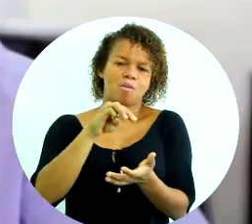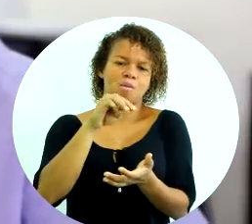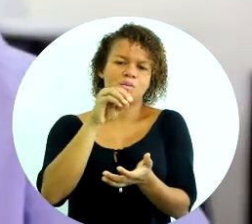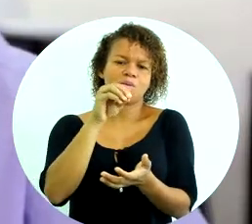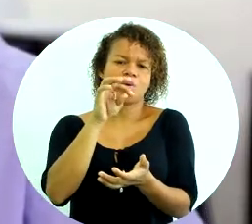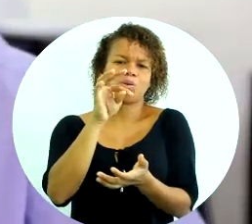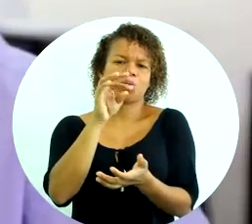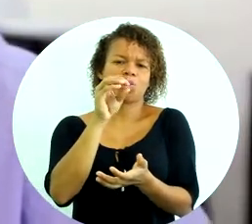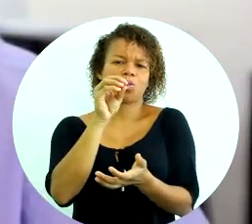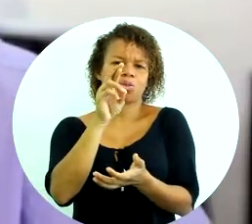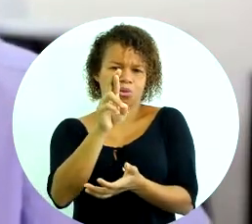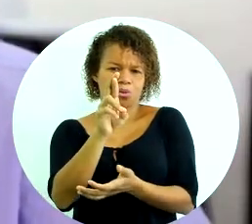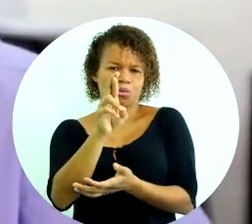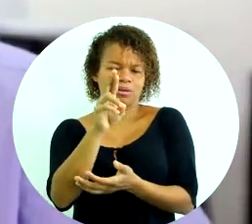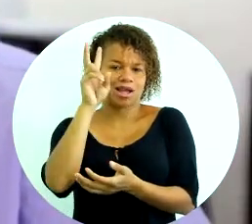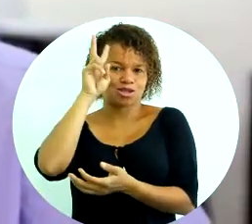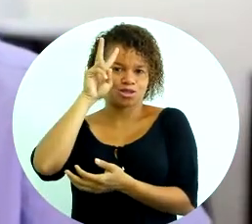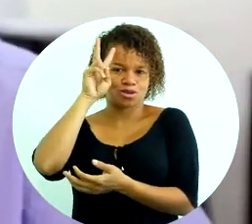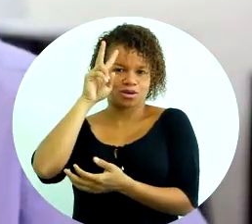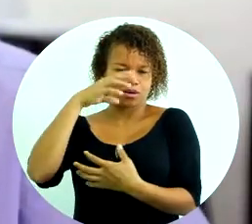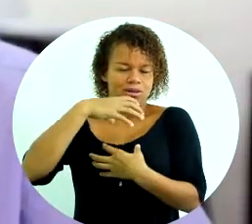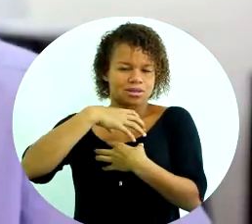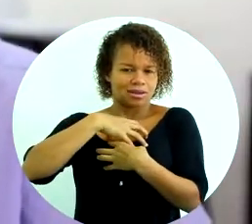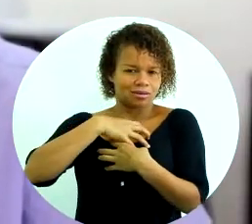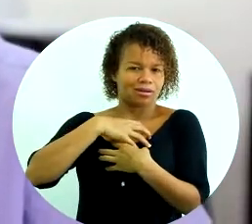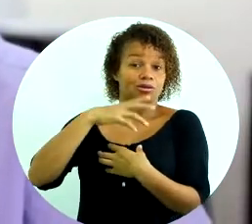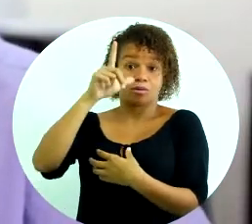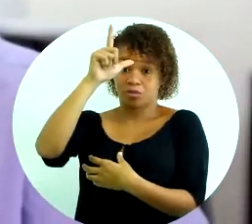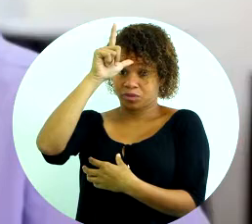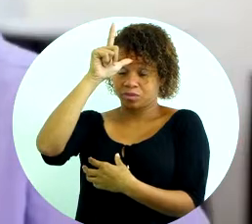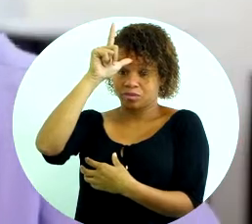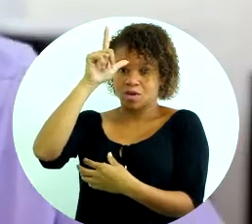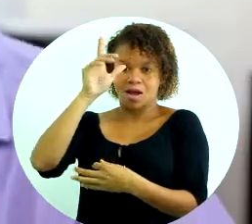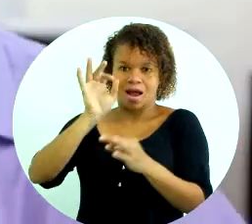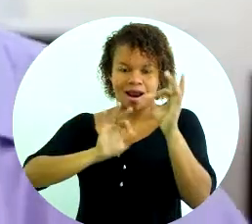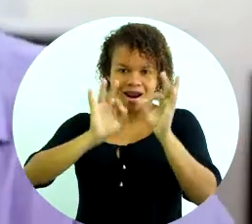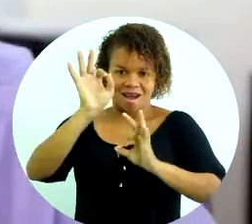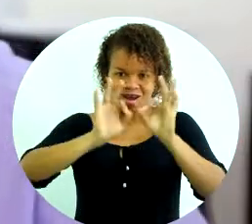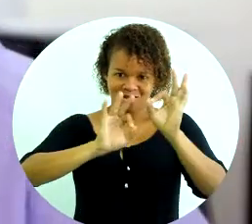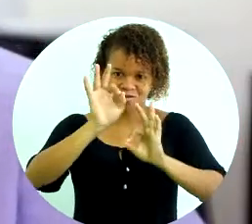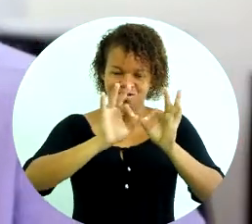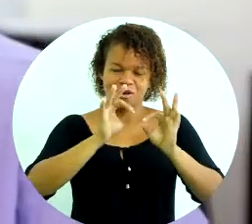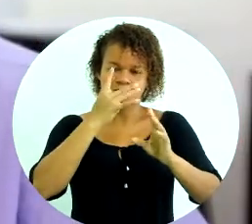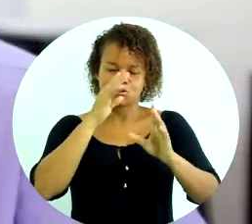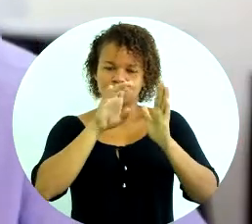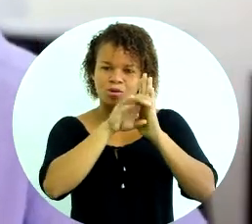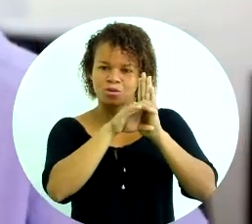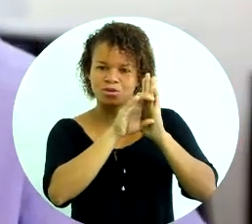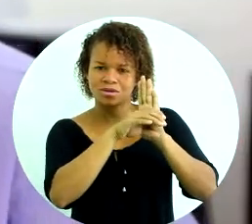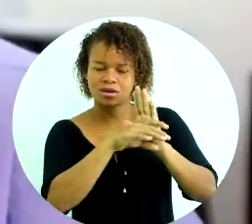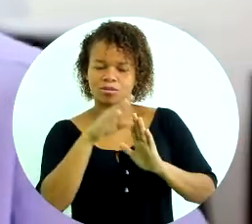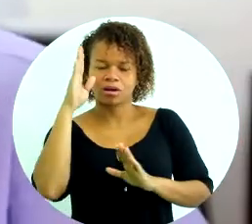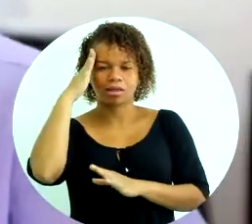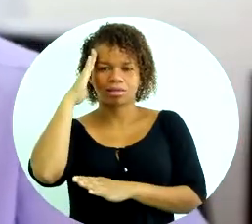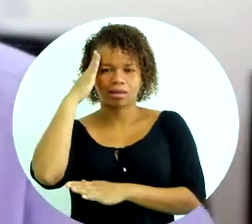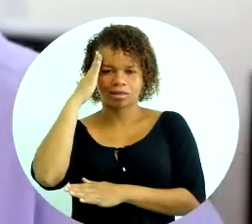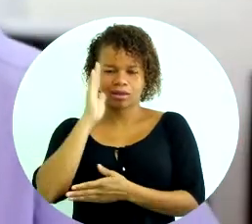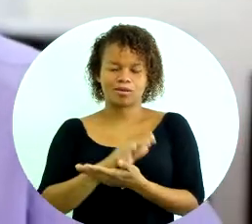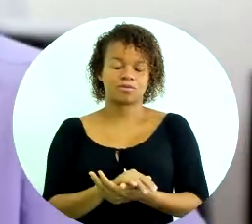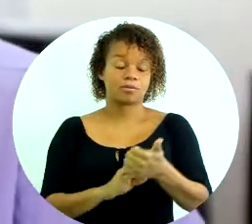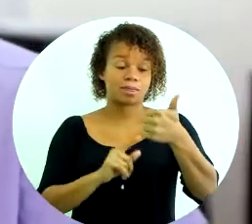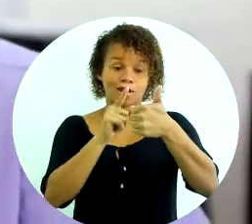verdadeiro motor da história. Nesse sentido, Marx elabora alguns conceitos que se faz necessário